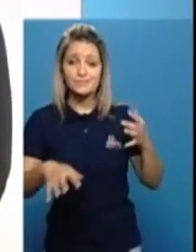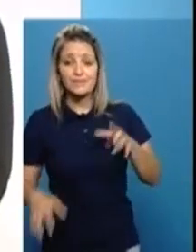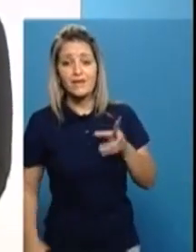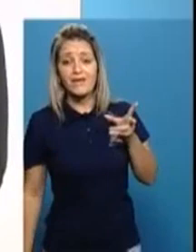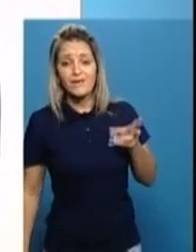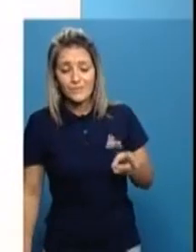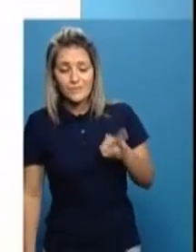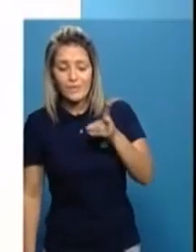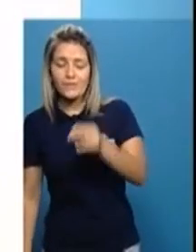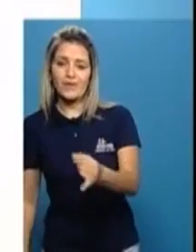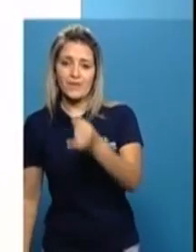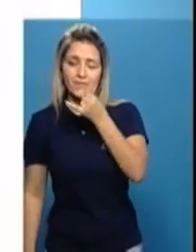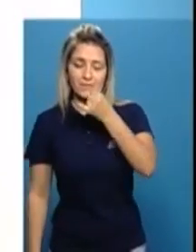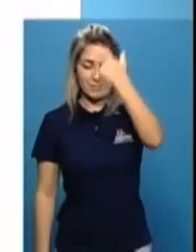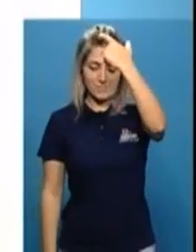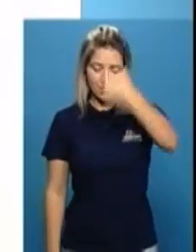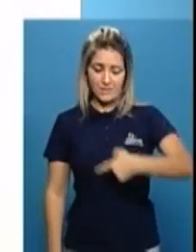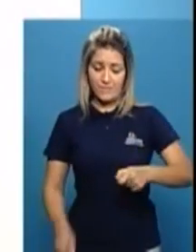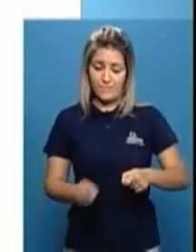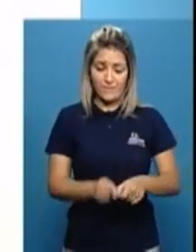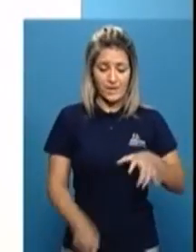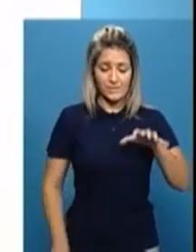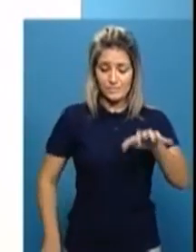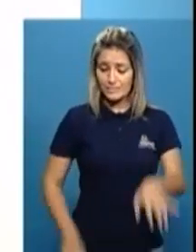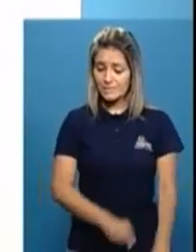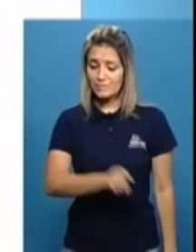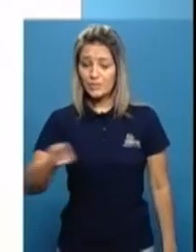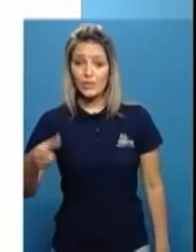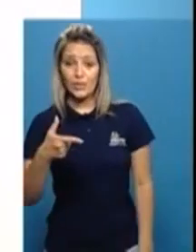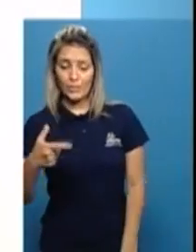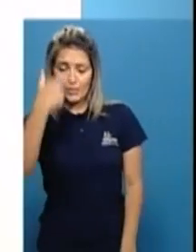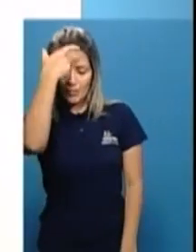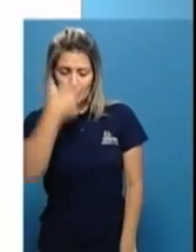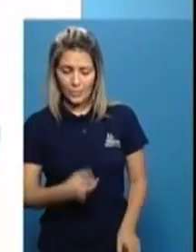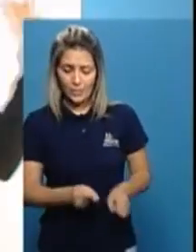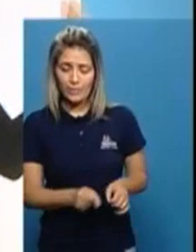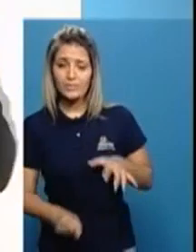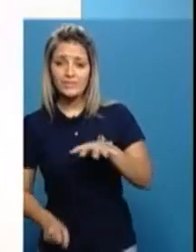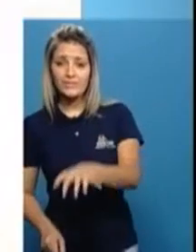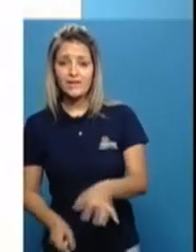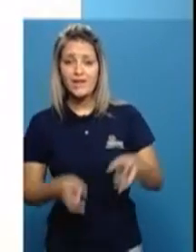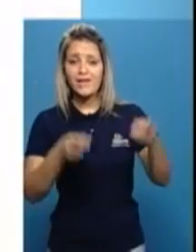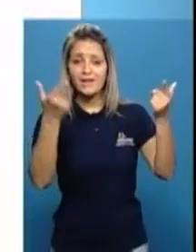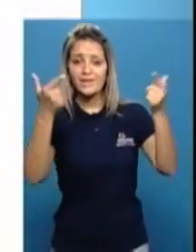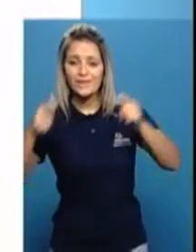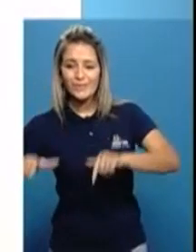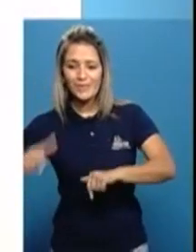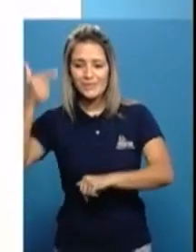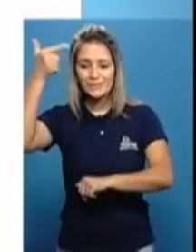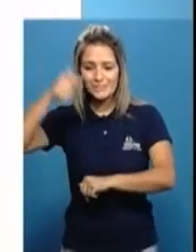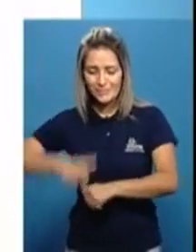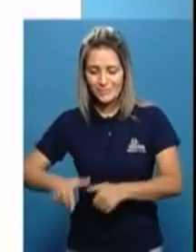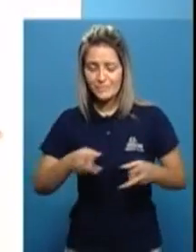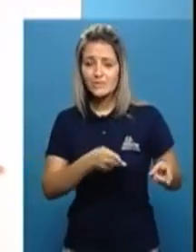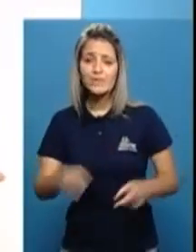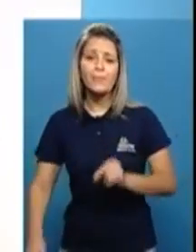que cada trabalhador é designado para desempenhar uma única tarefa, repetidamente, resultando